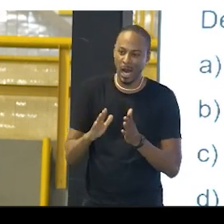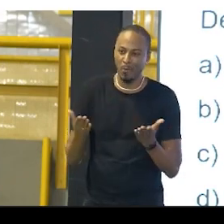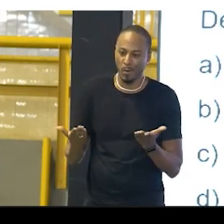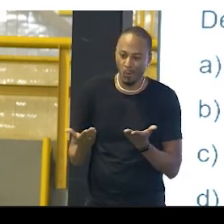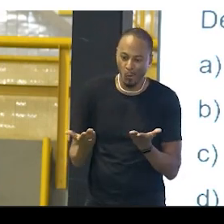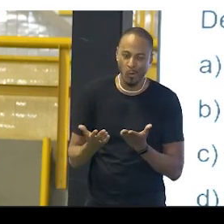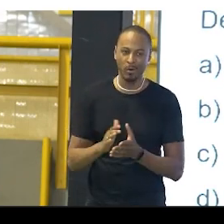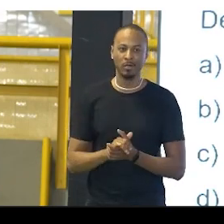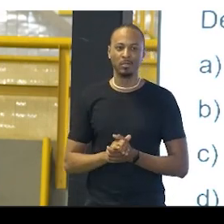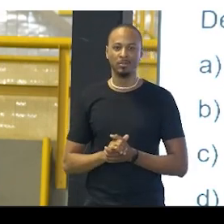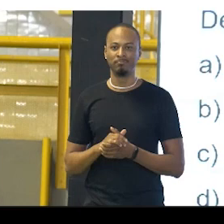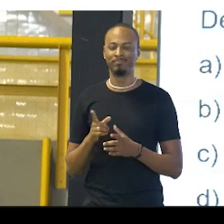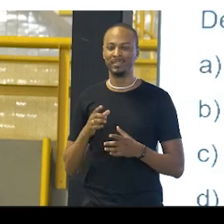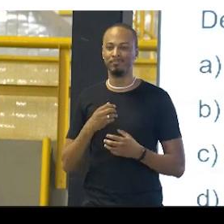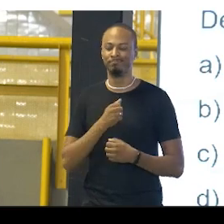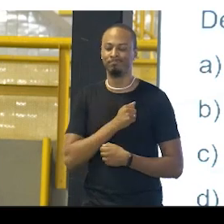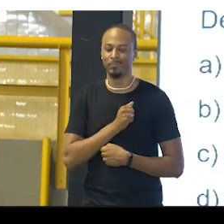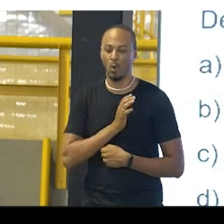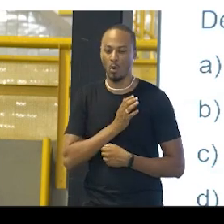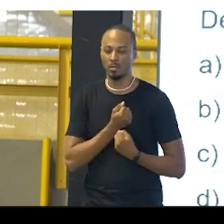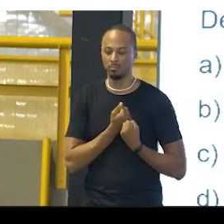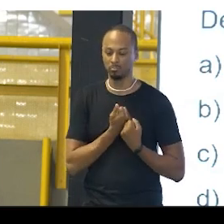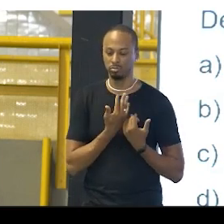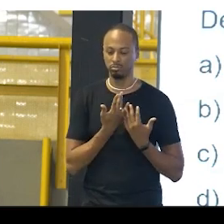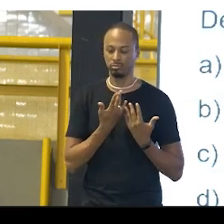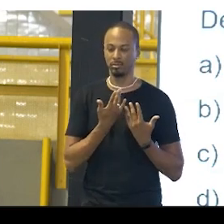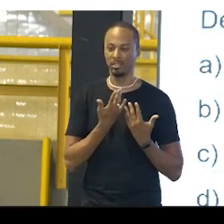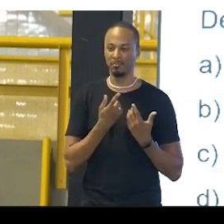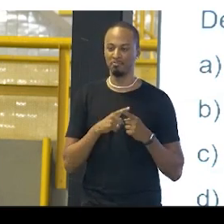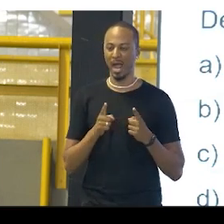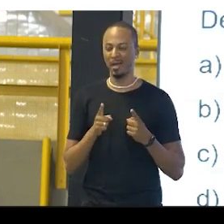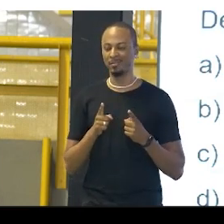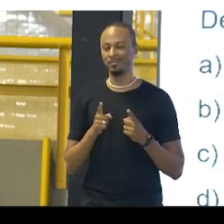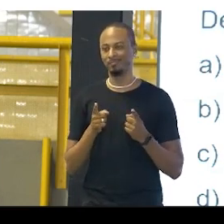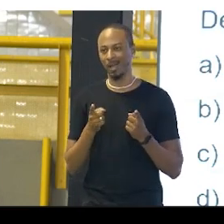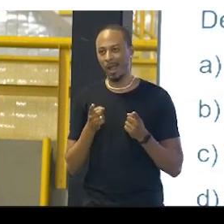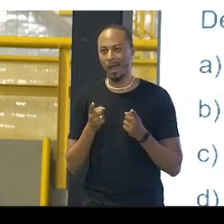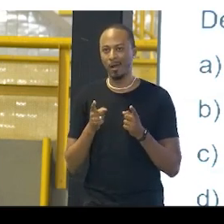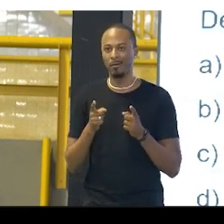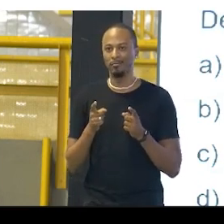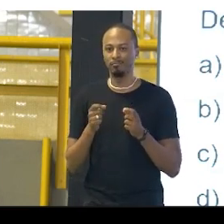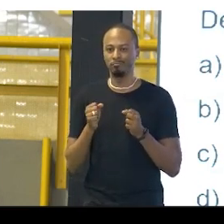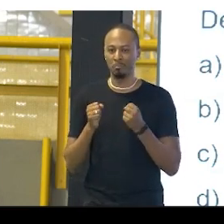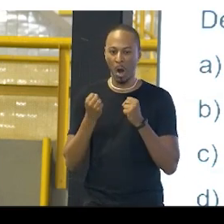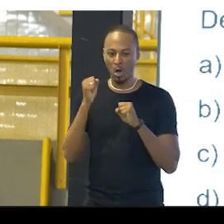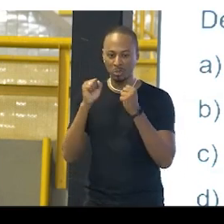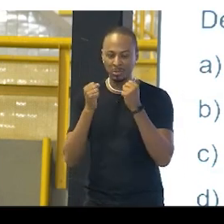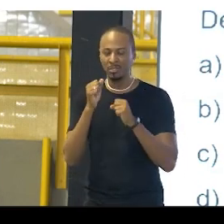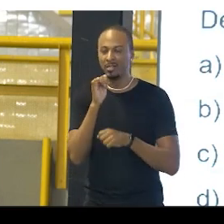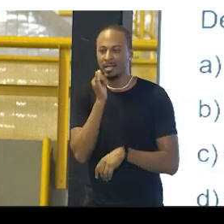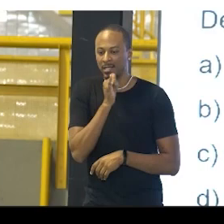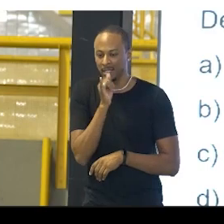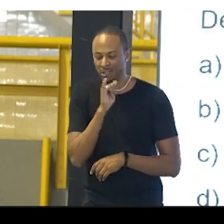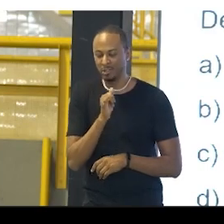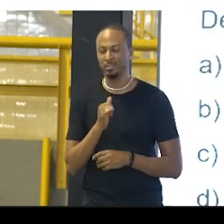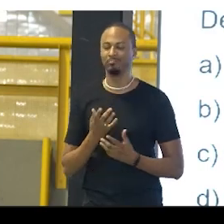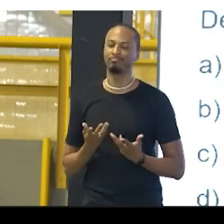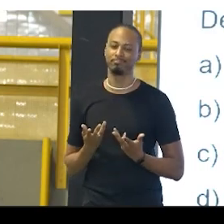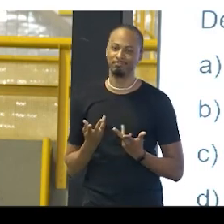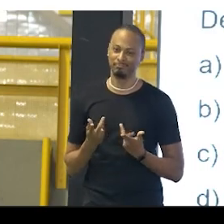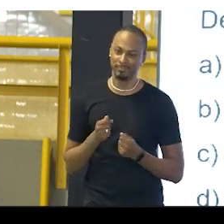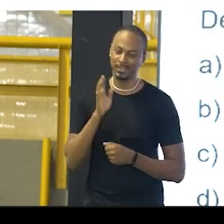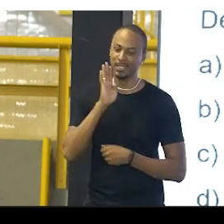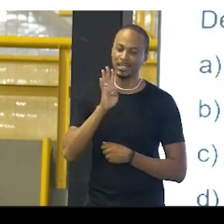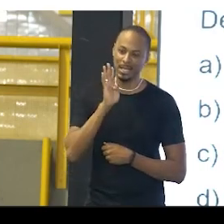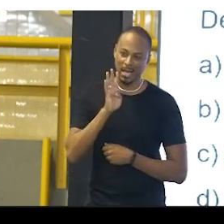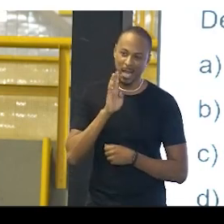com o coração em chamas, né? É uma produção de energia muito legal. Eu canso de dizer que a